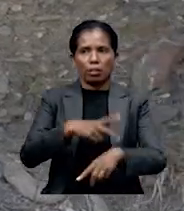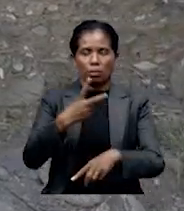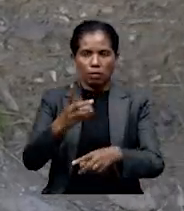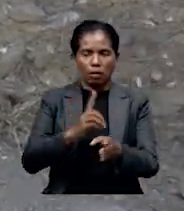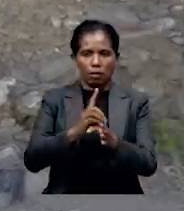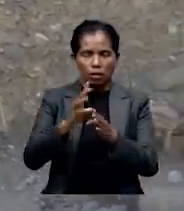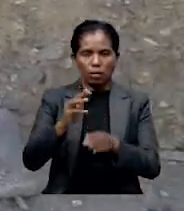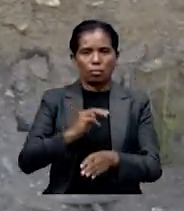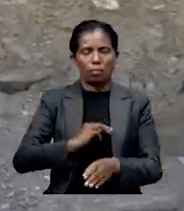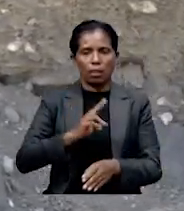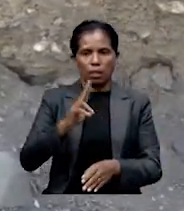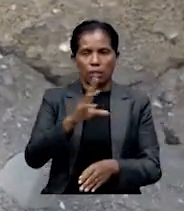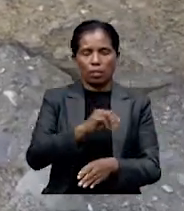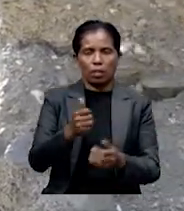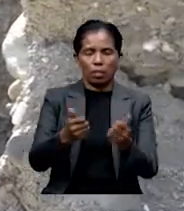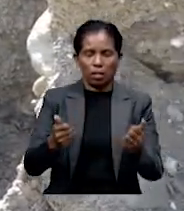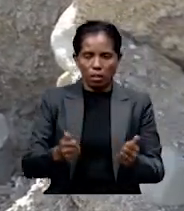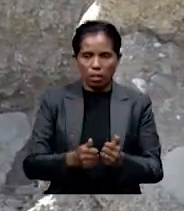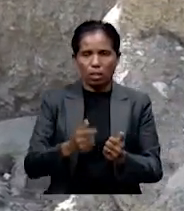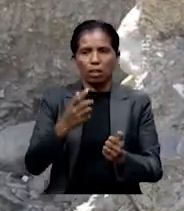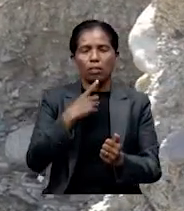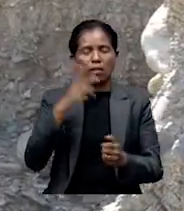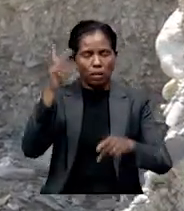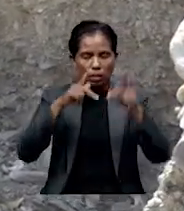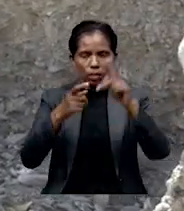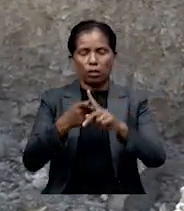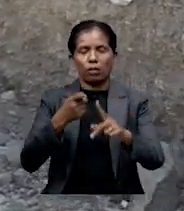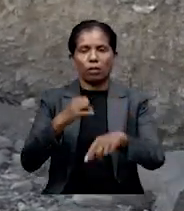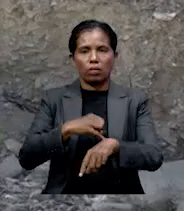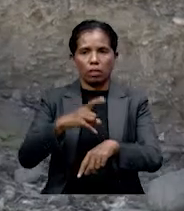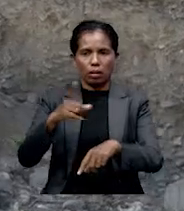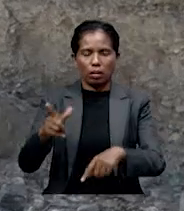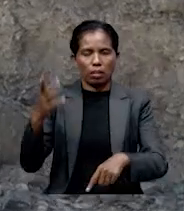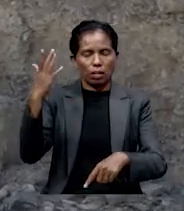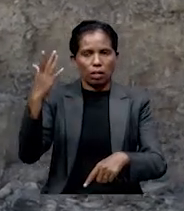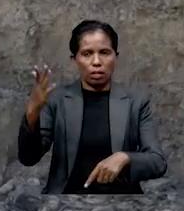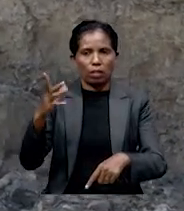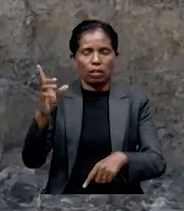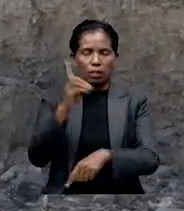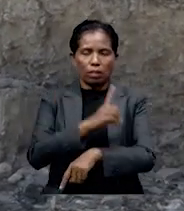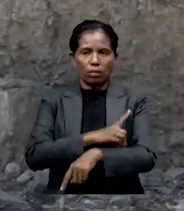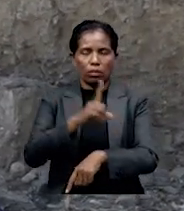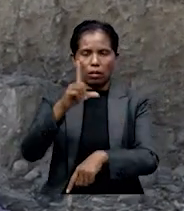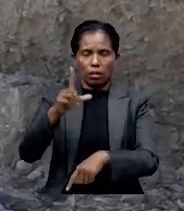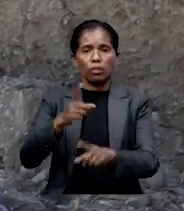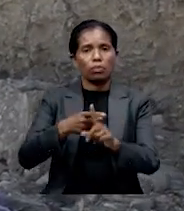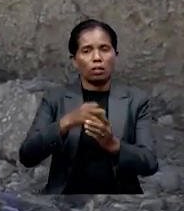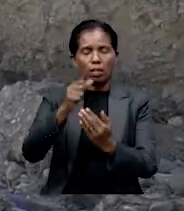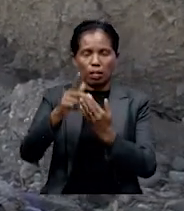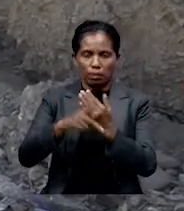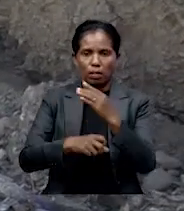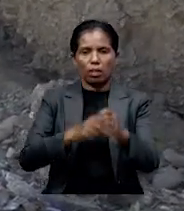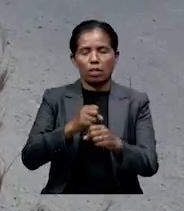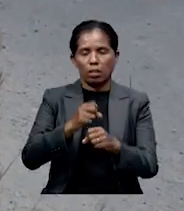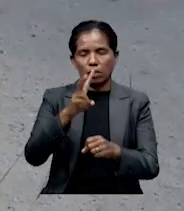direção Malewana aldeia Lemkarine, causa husi inundação nebe acontece iha lorong hat fulang abril, tina reung rua